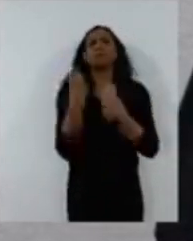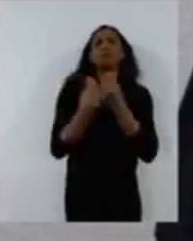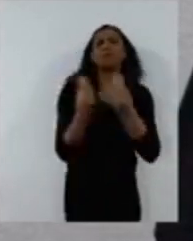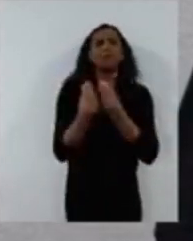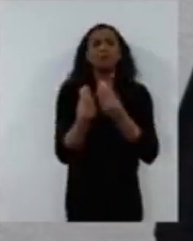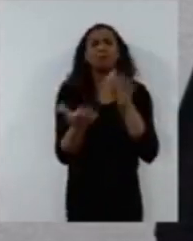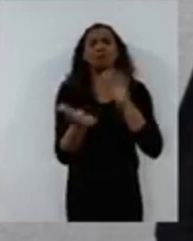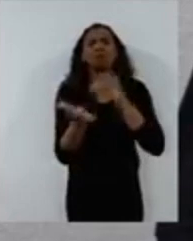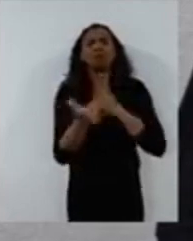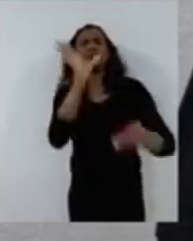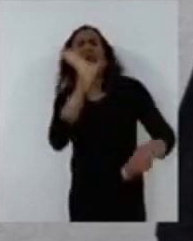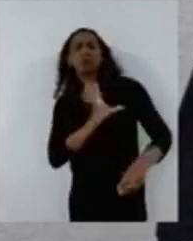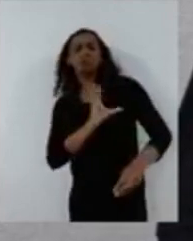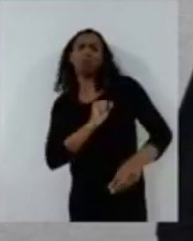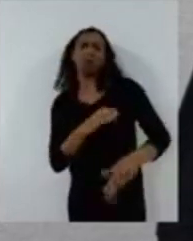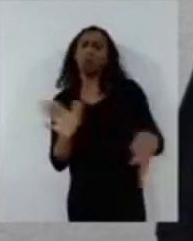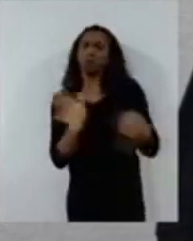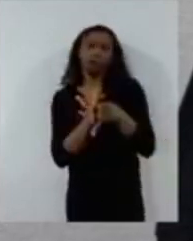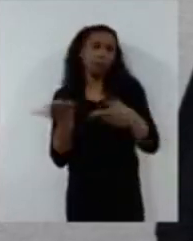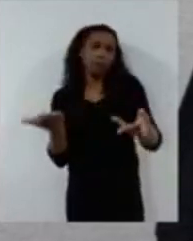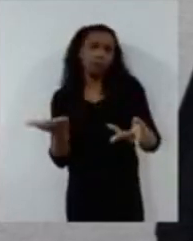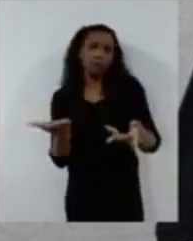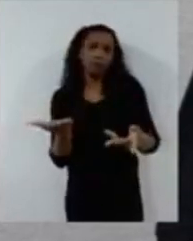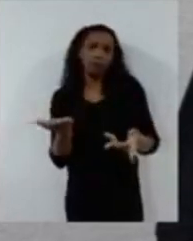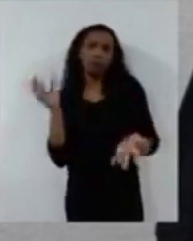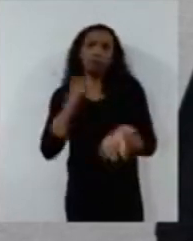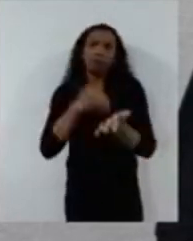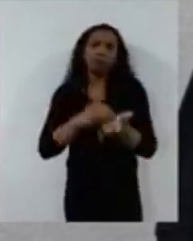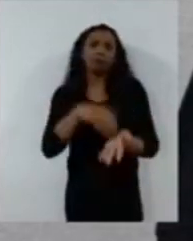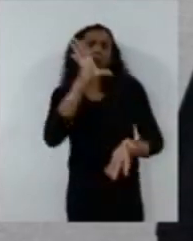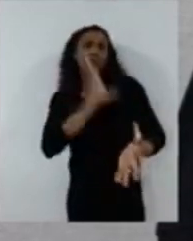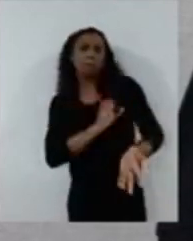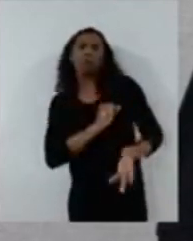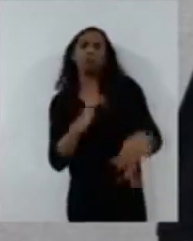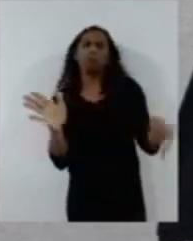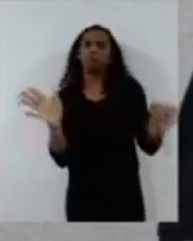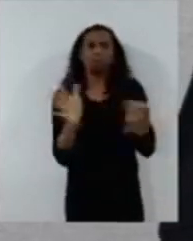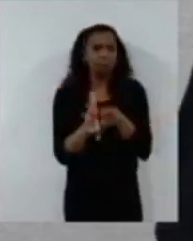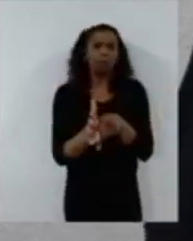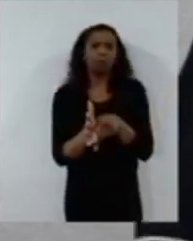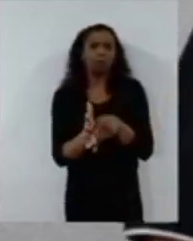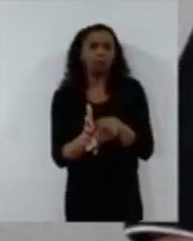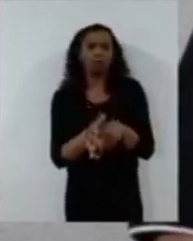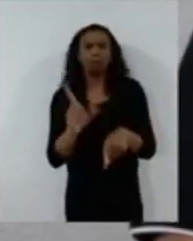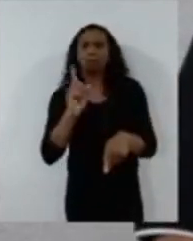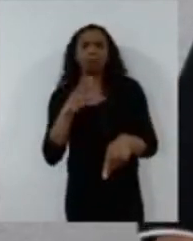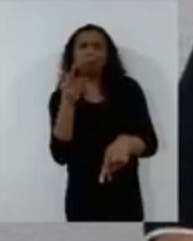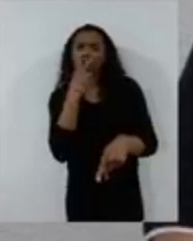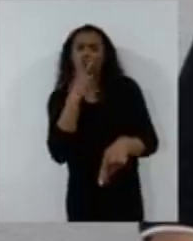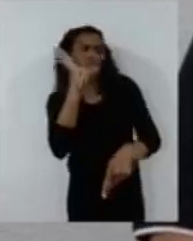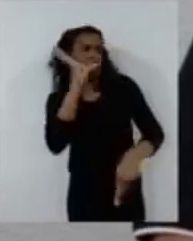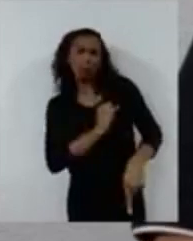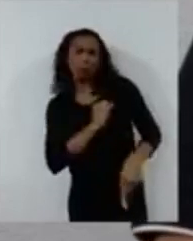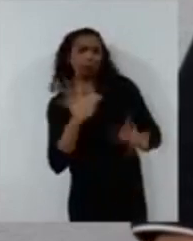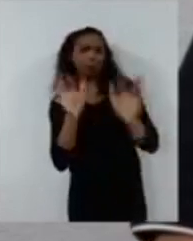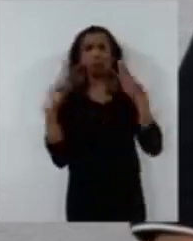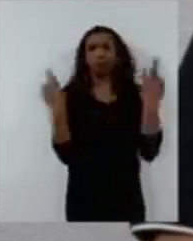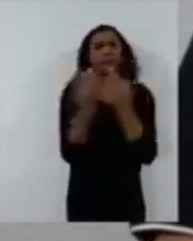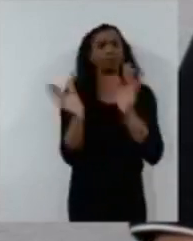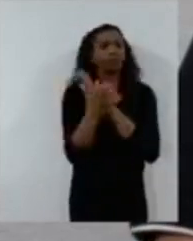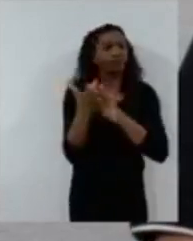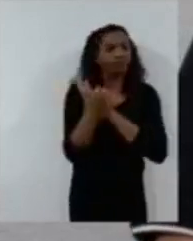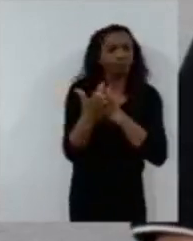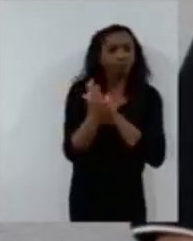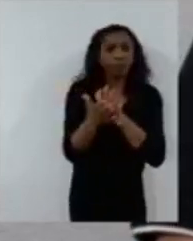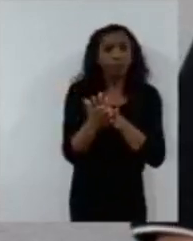amor próprio. Eu chamo isso de falta de amor próprio, falta de amor à sua família. Eu estou